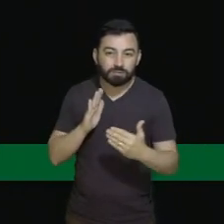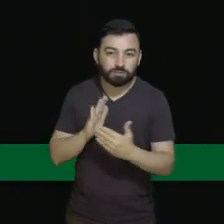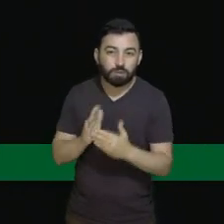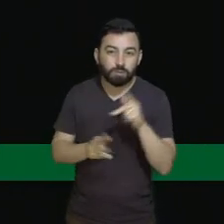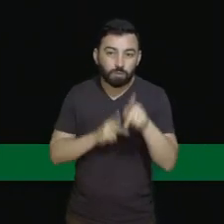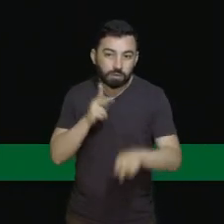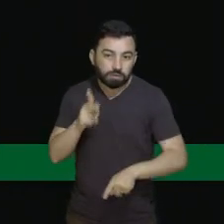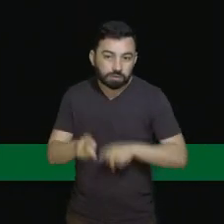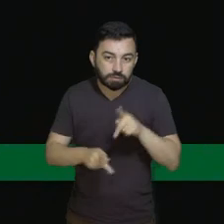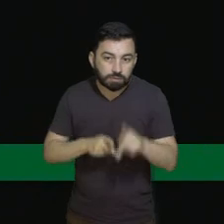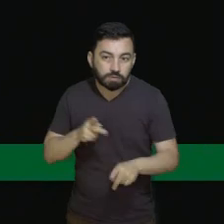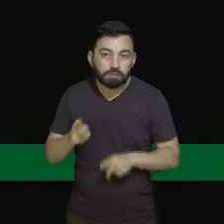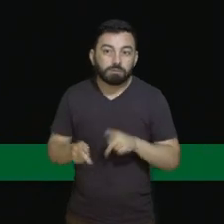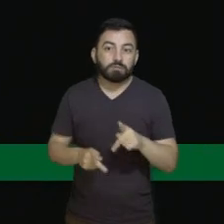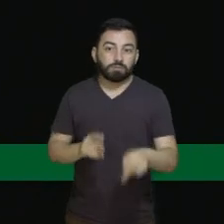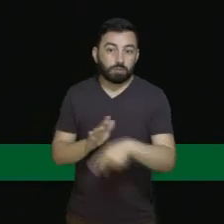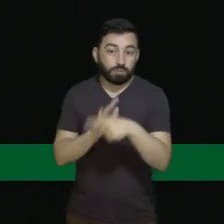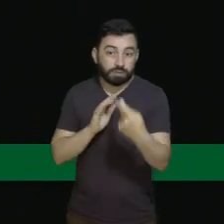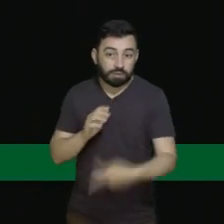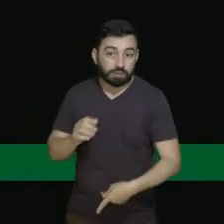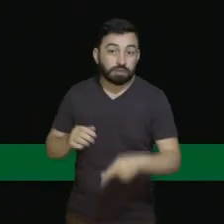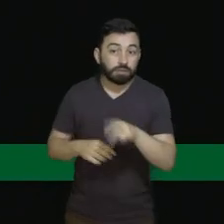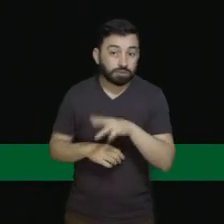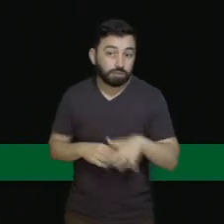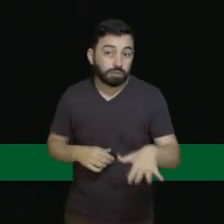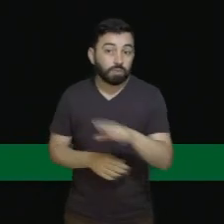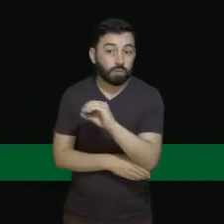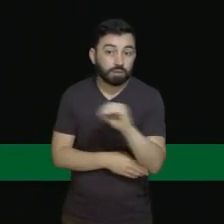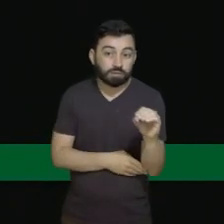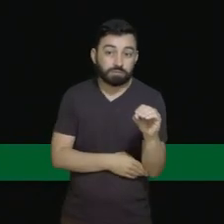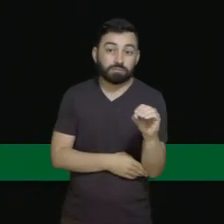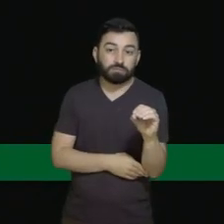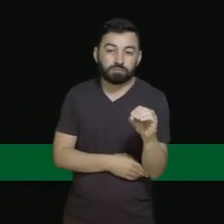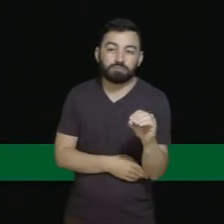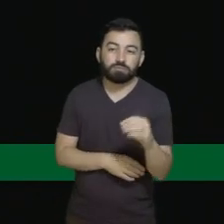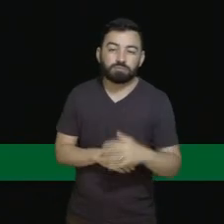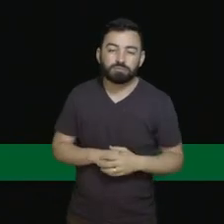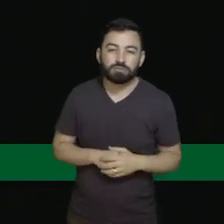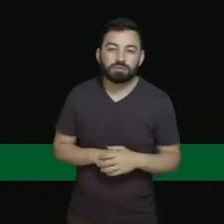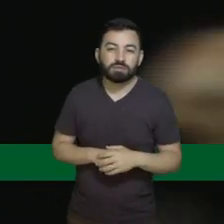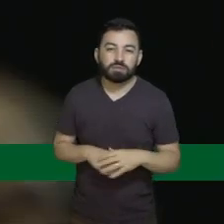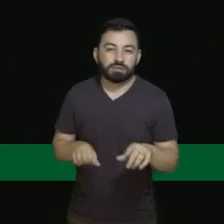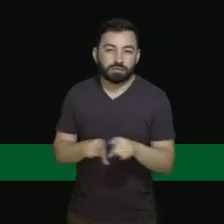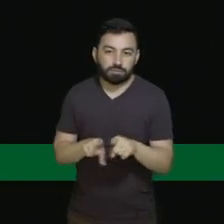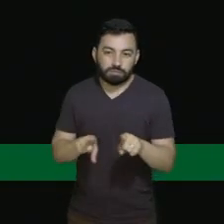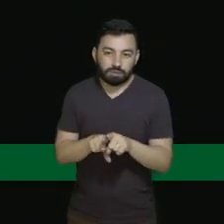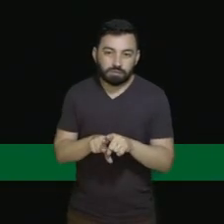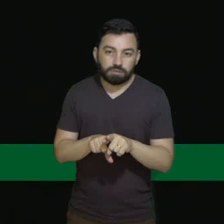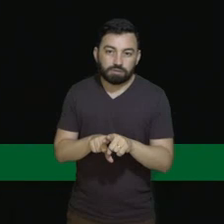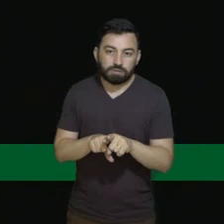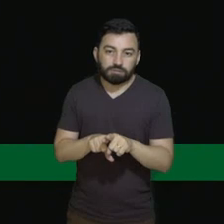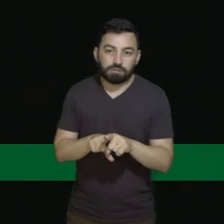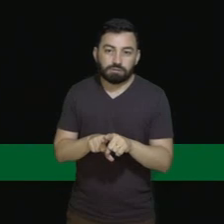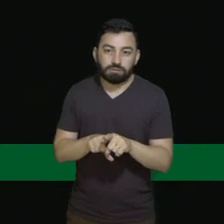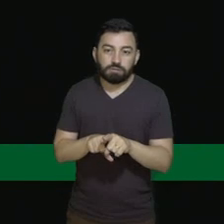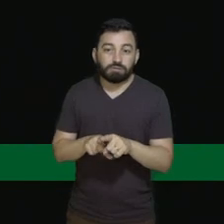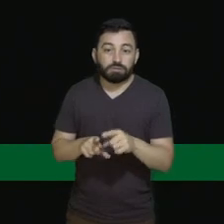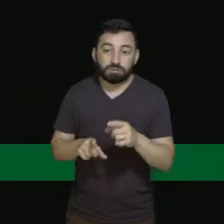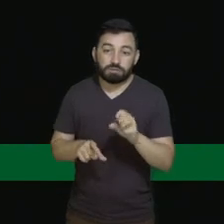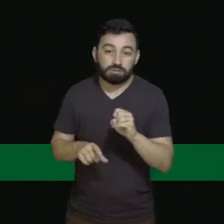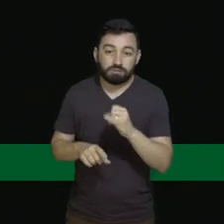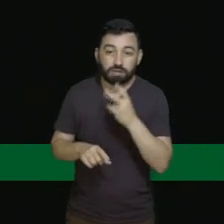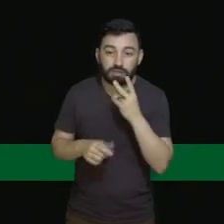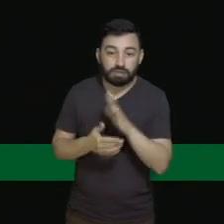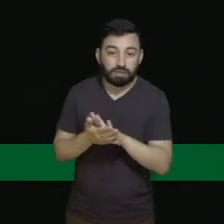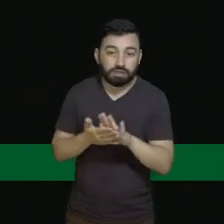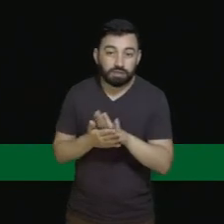população desta região do Oeste, sem falar um pouco de agricultura, de